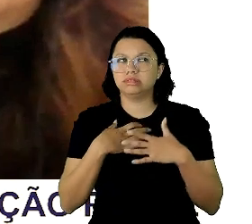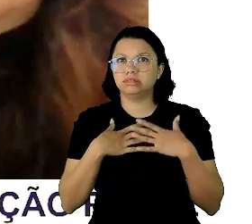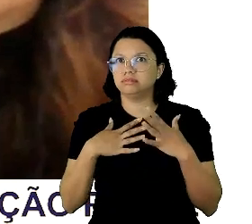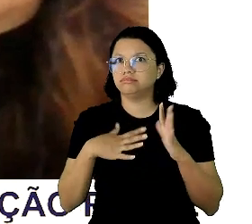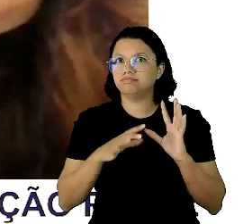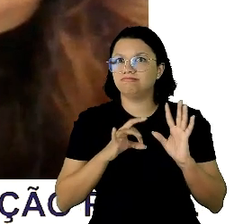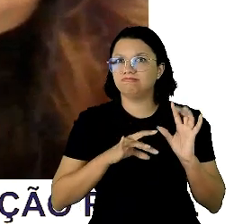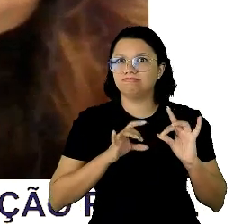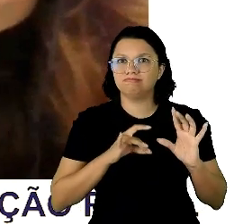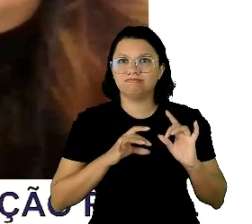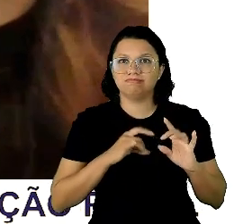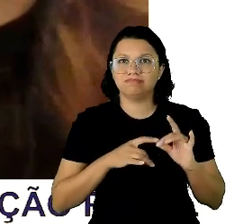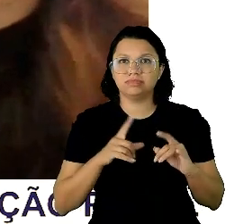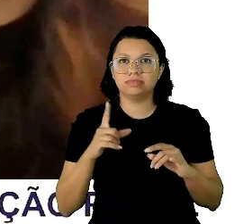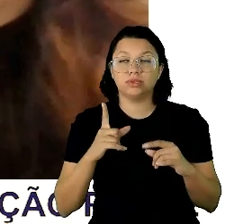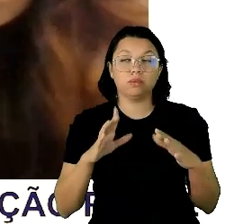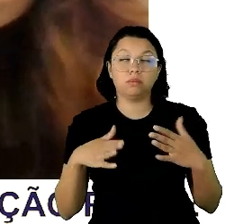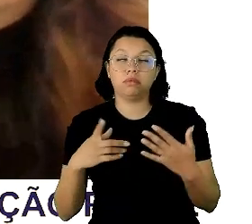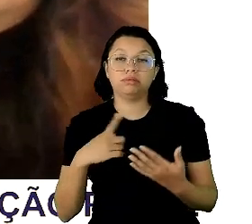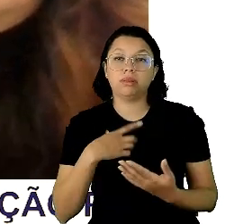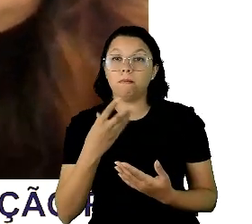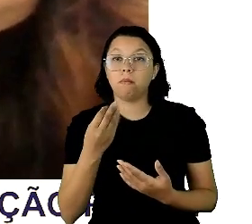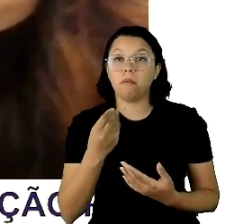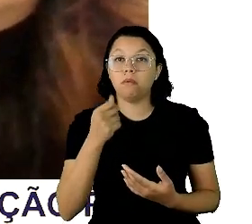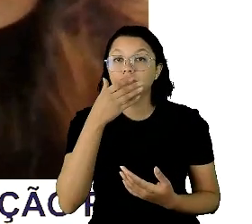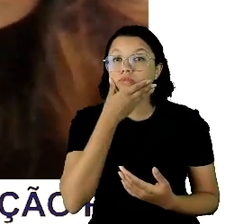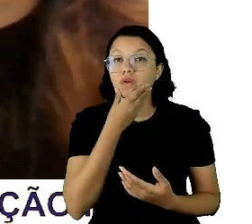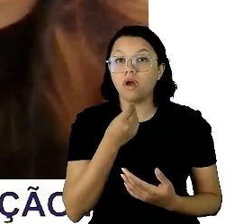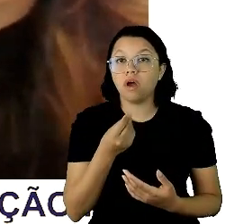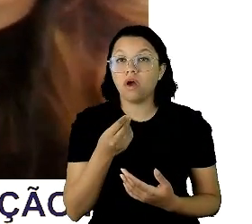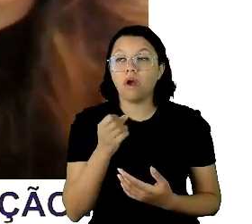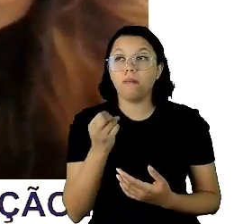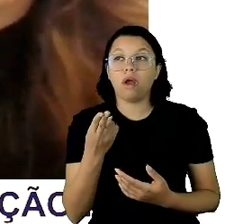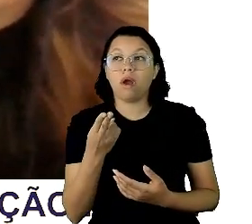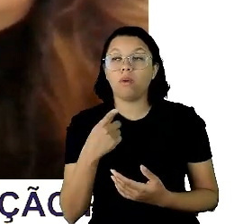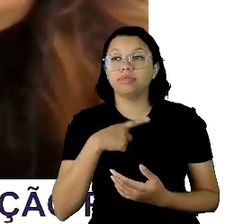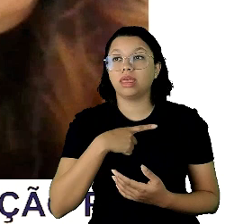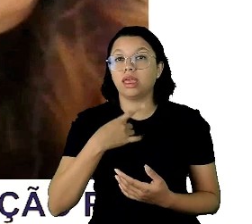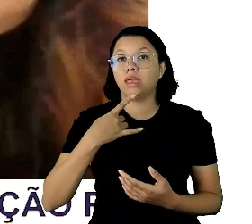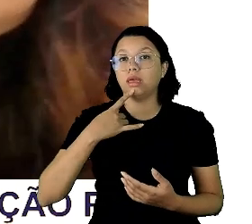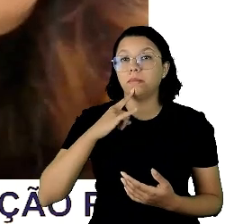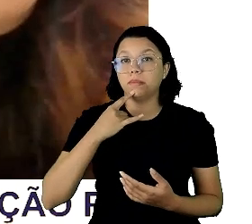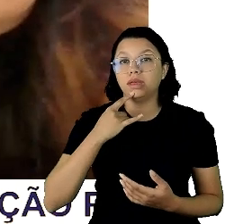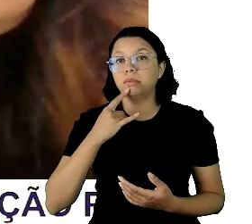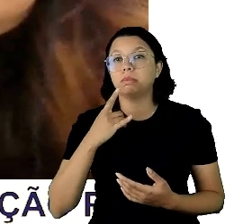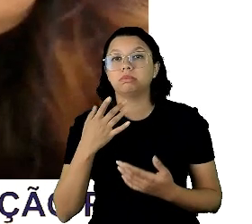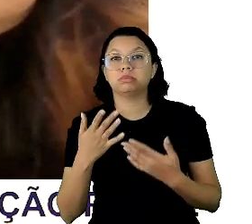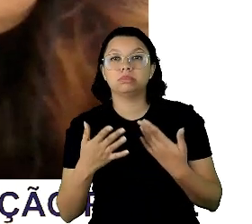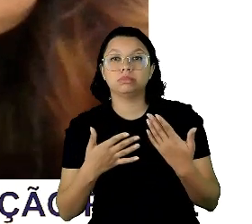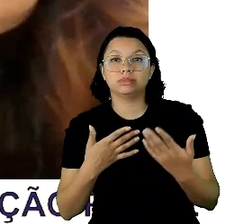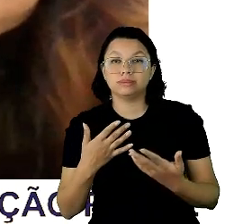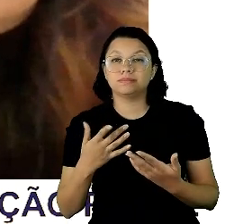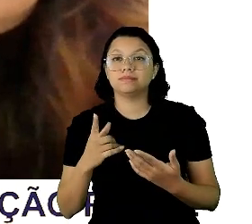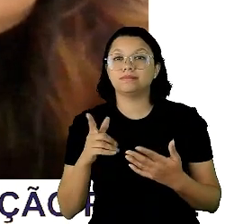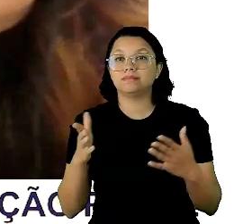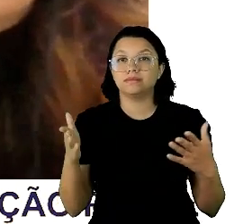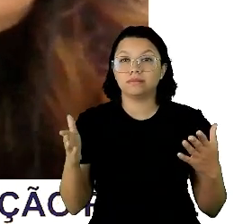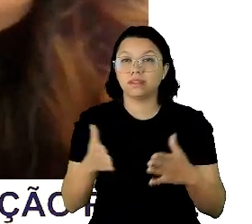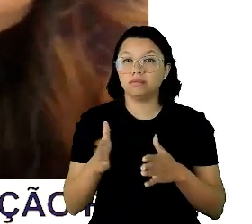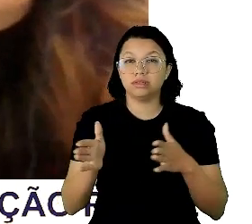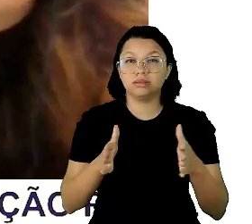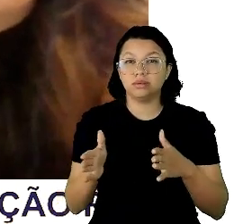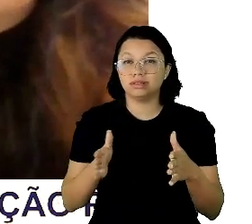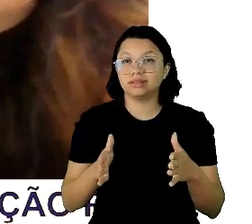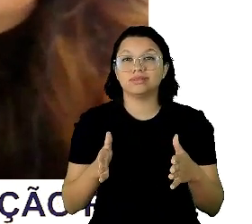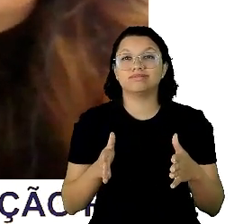que há muitos homens, ou que a bebida, enfim, quer dizer, é uma situação totalmente iníqua com a